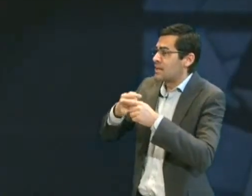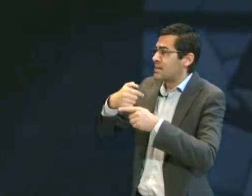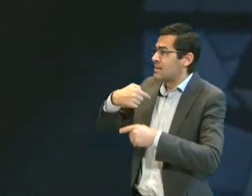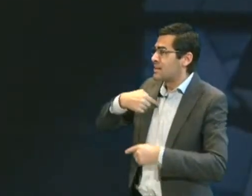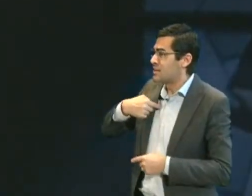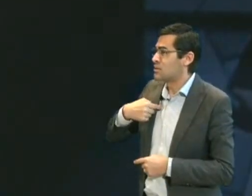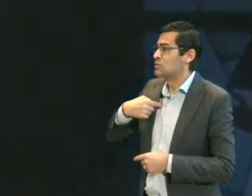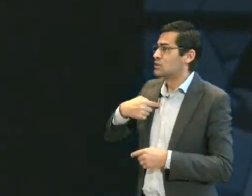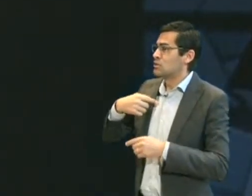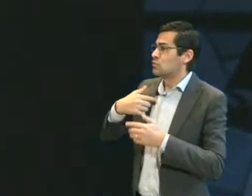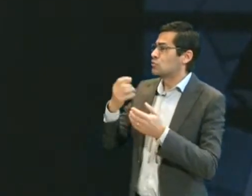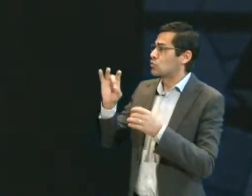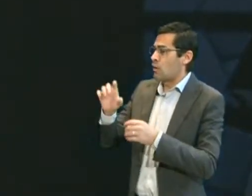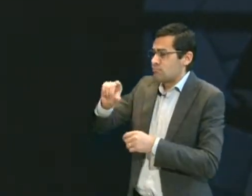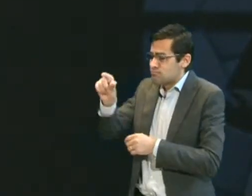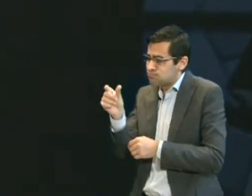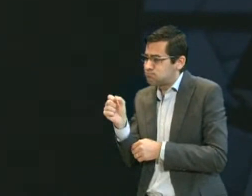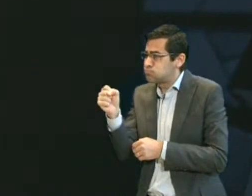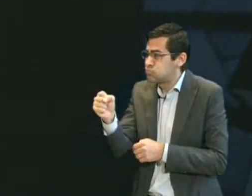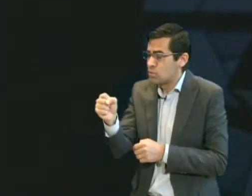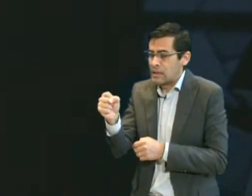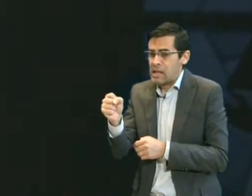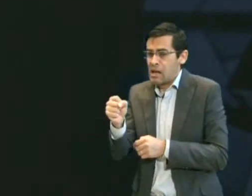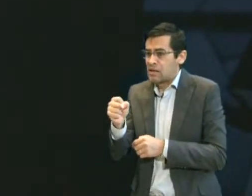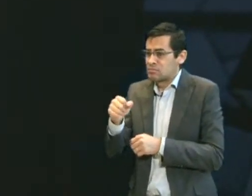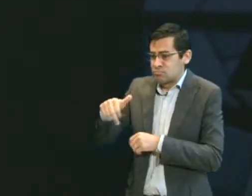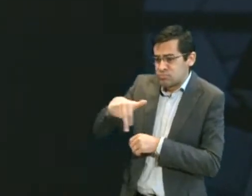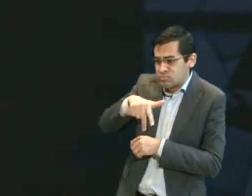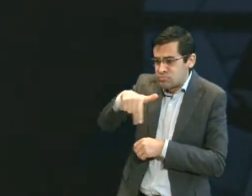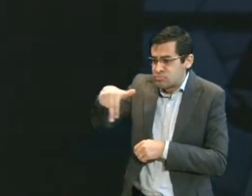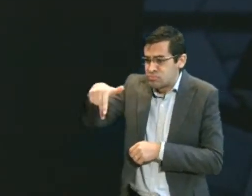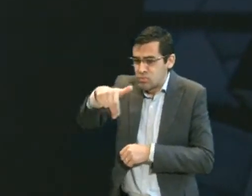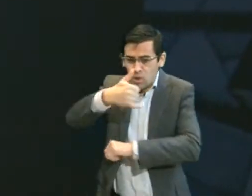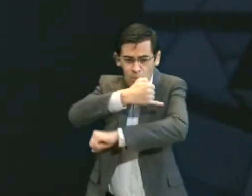o meu cajado atravessei este